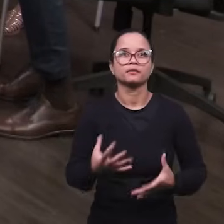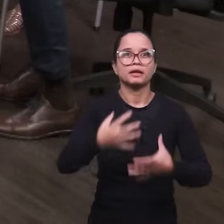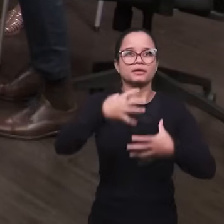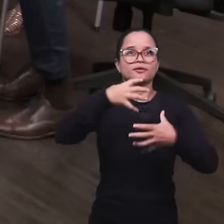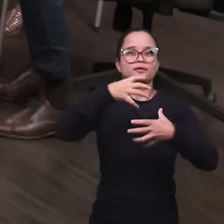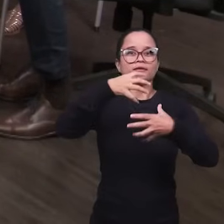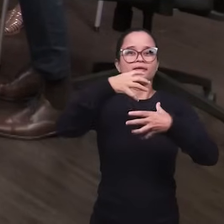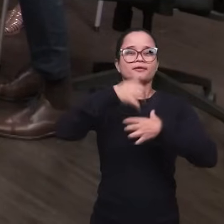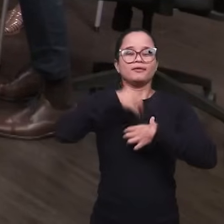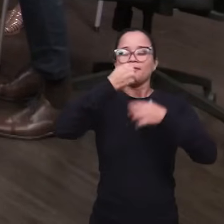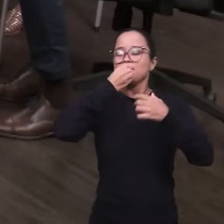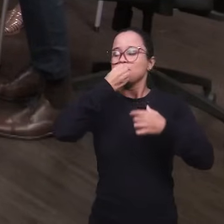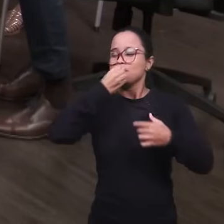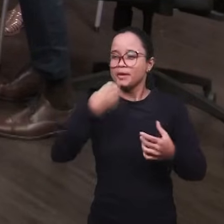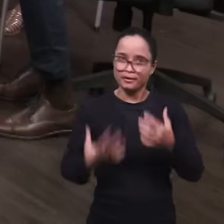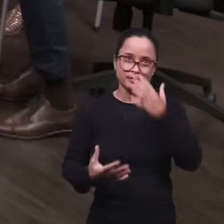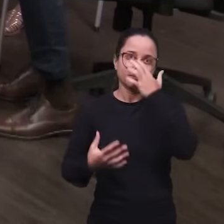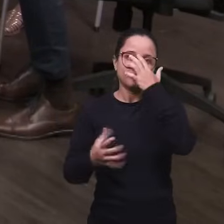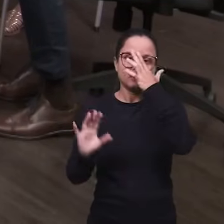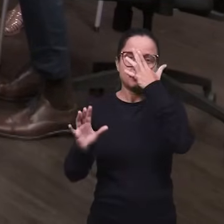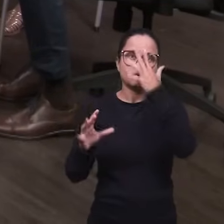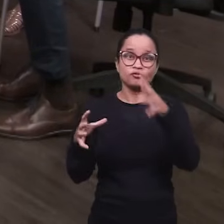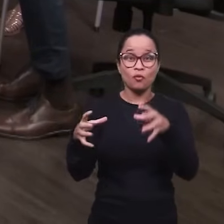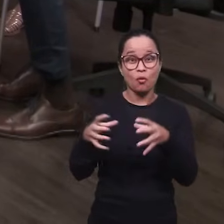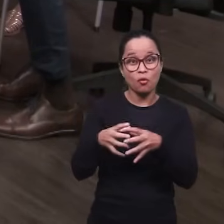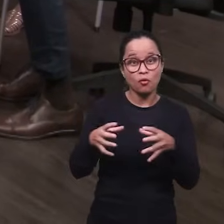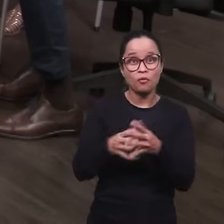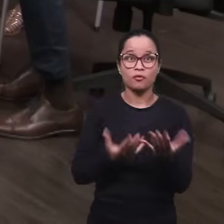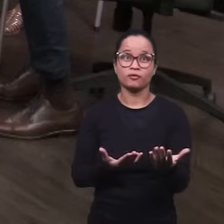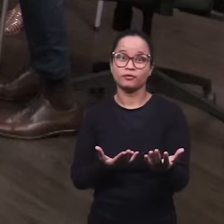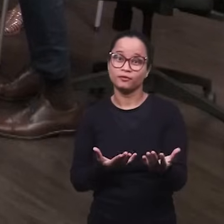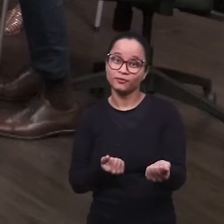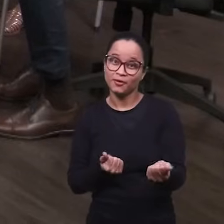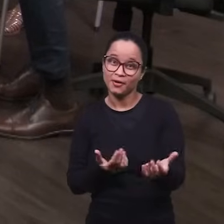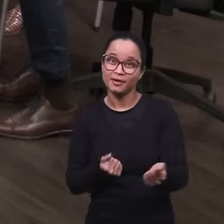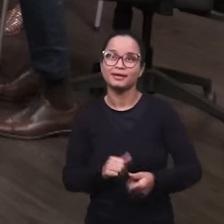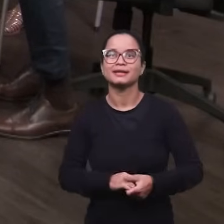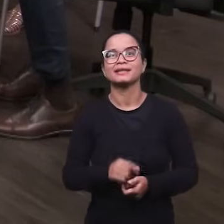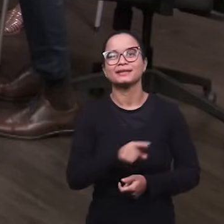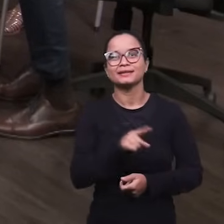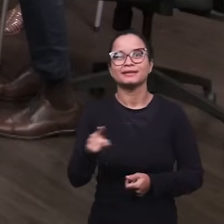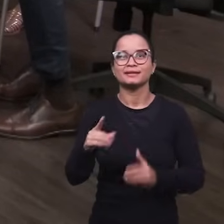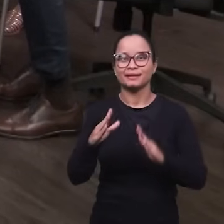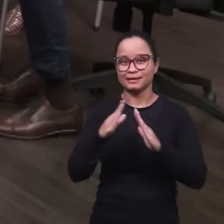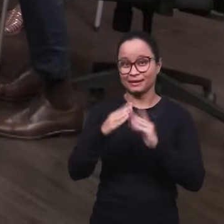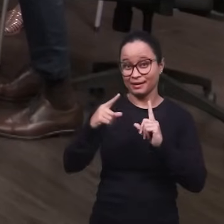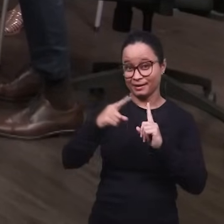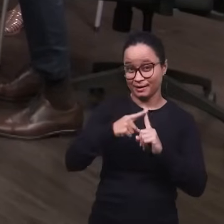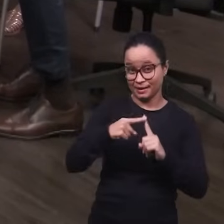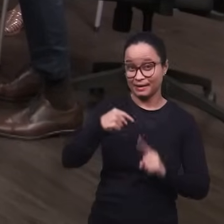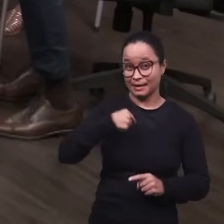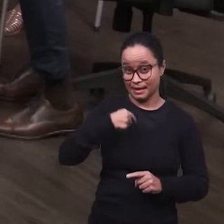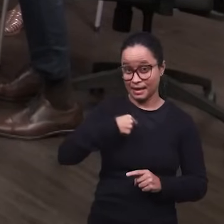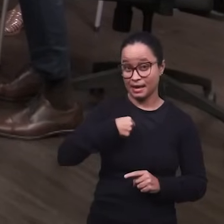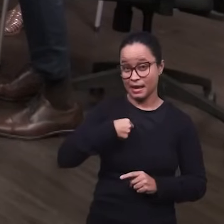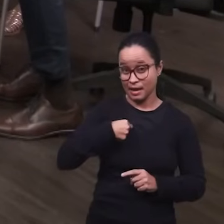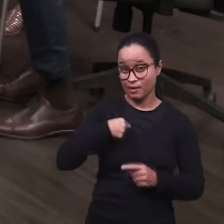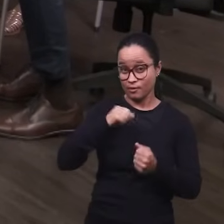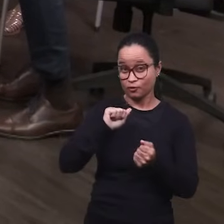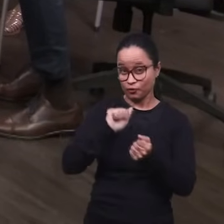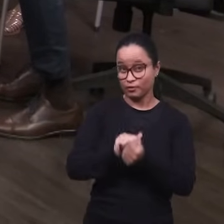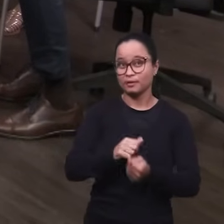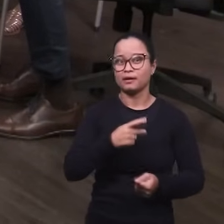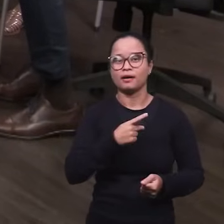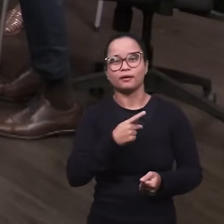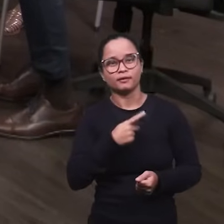me sentindo muito bem, porque eu estou diante de um grupo de jovens que por acaso são da igreja onde eu estou,